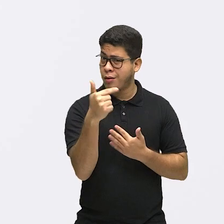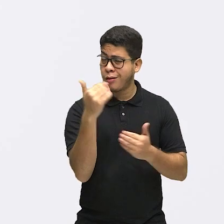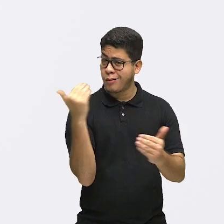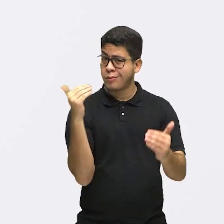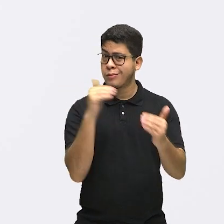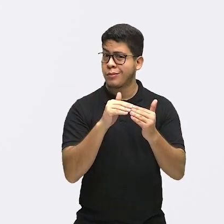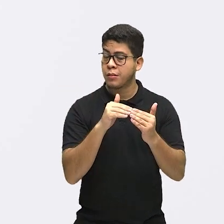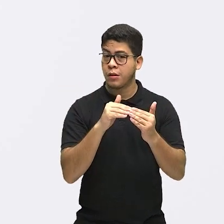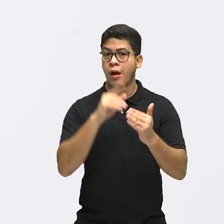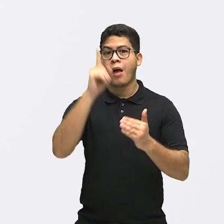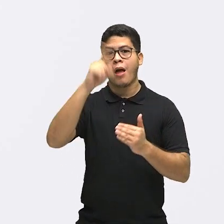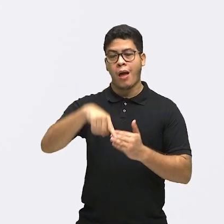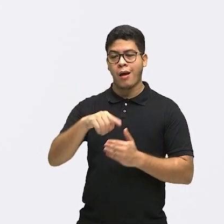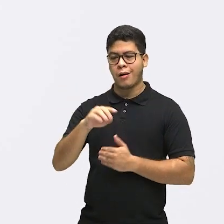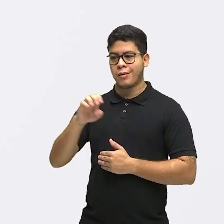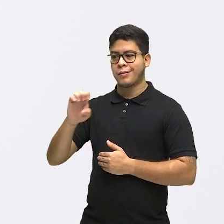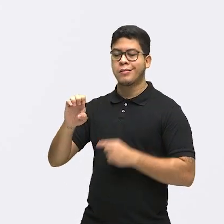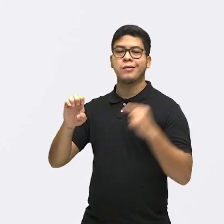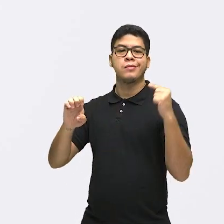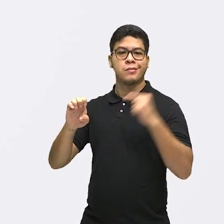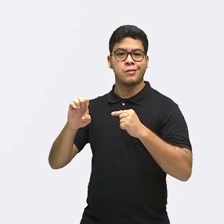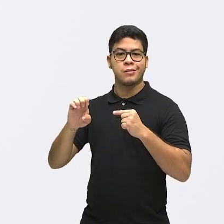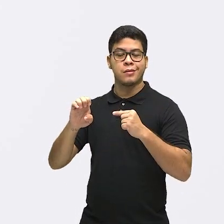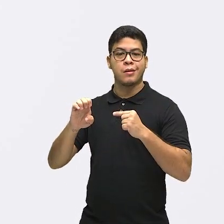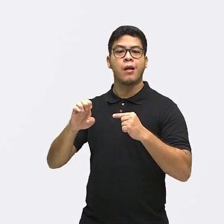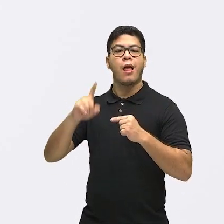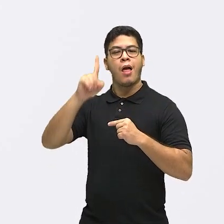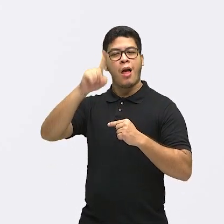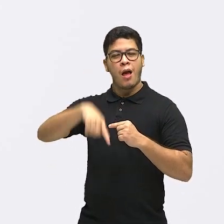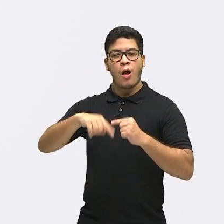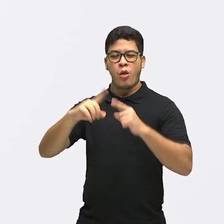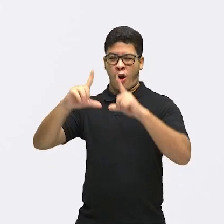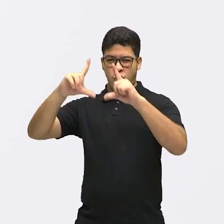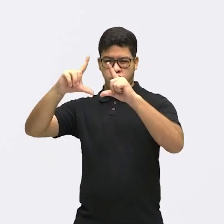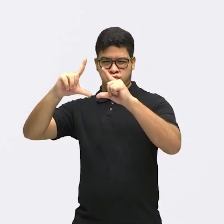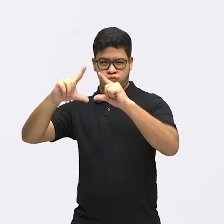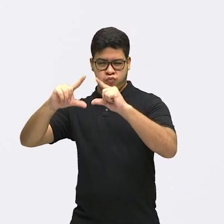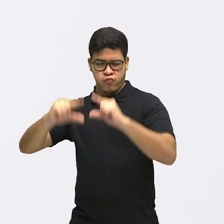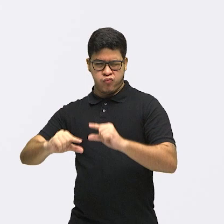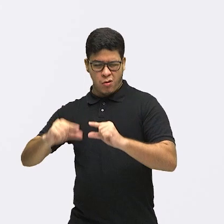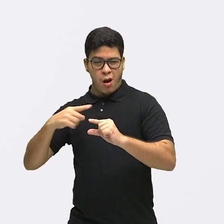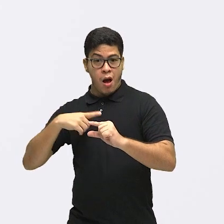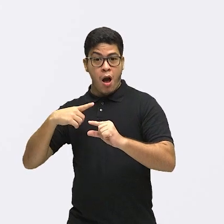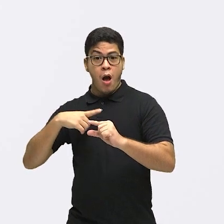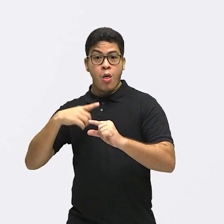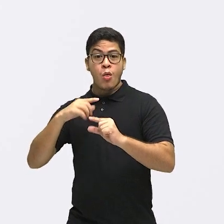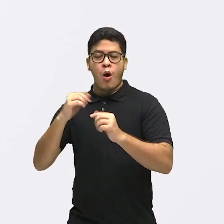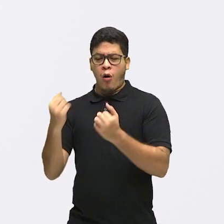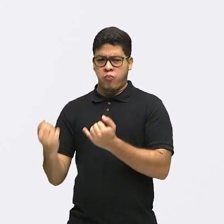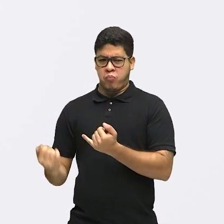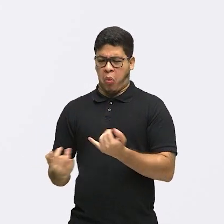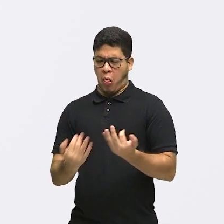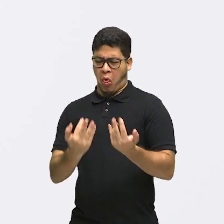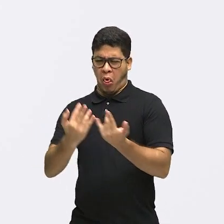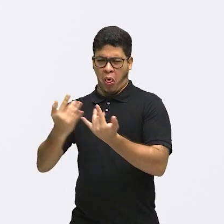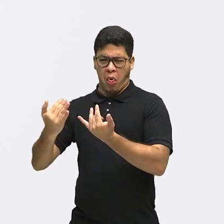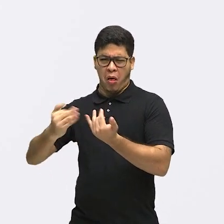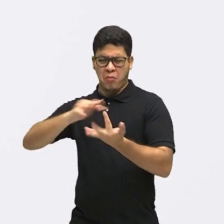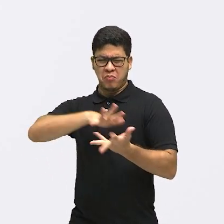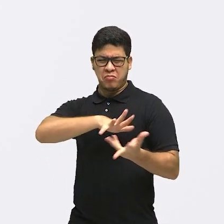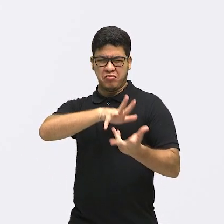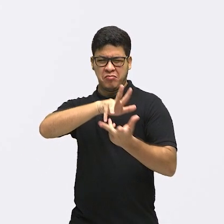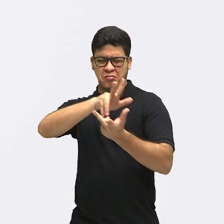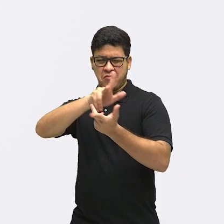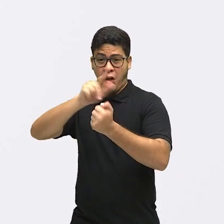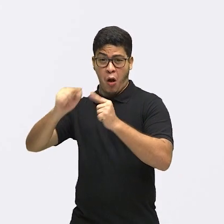alternativa E, redução do aquecimento global. Isso não existe, né? As queimadas são completamente ao contrário. Olha só o